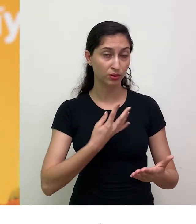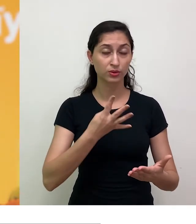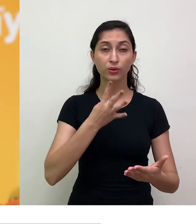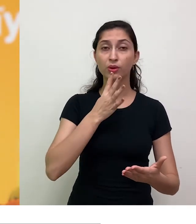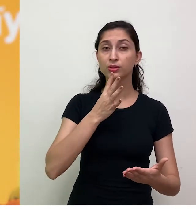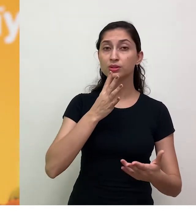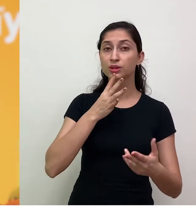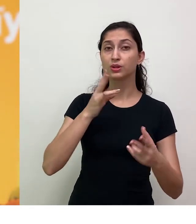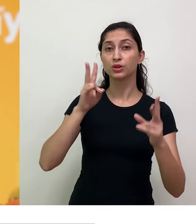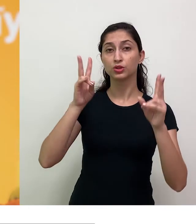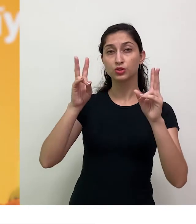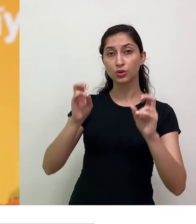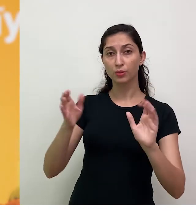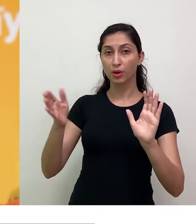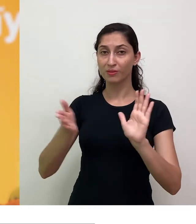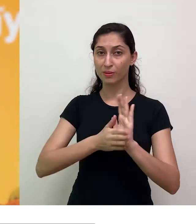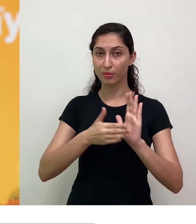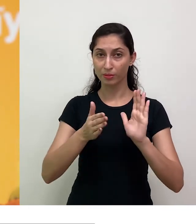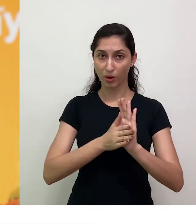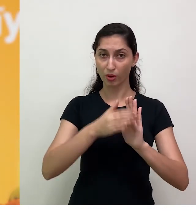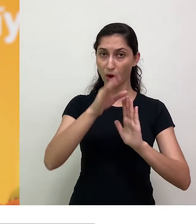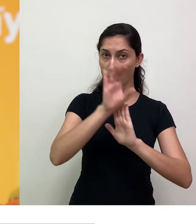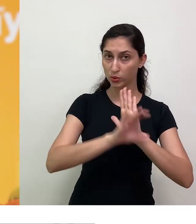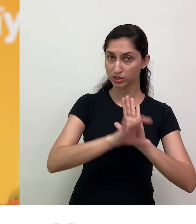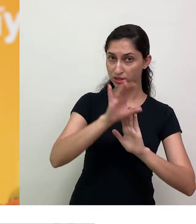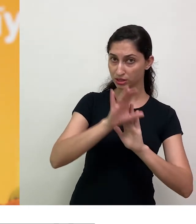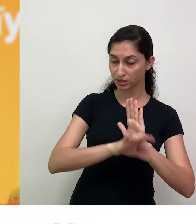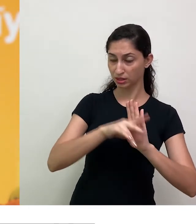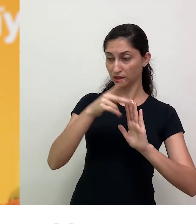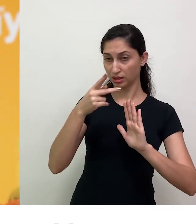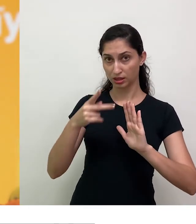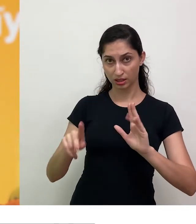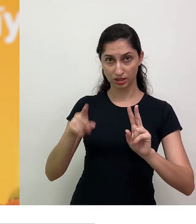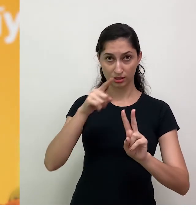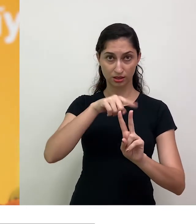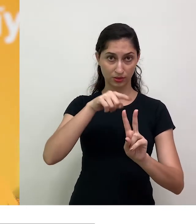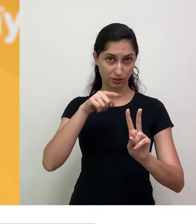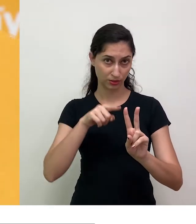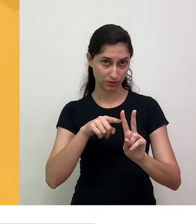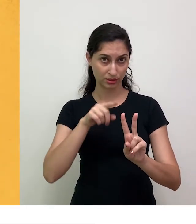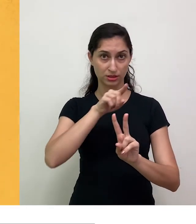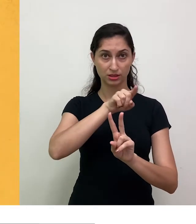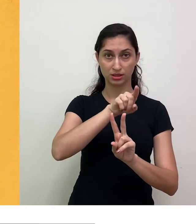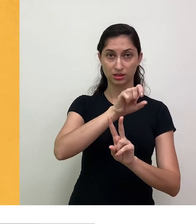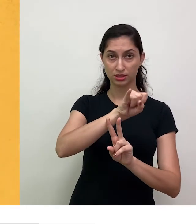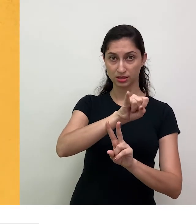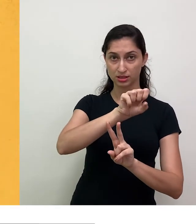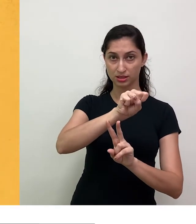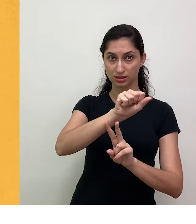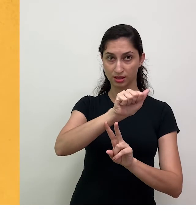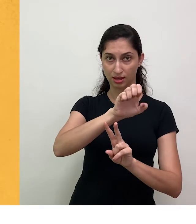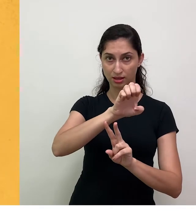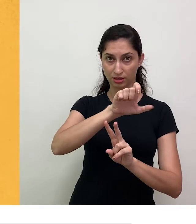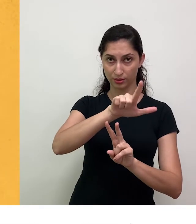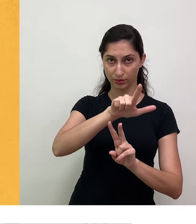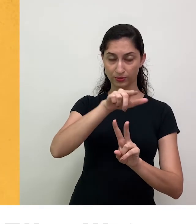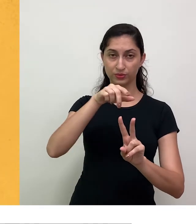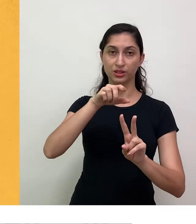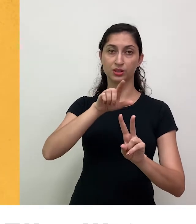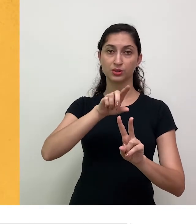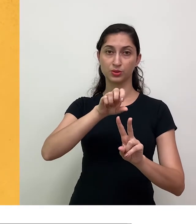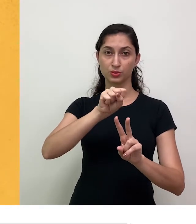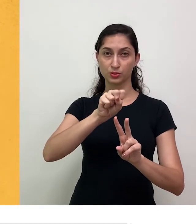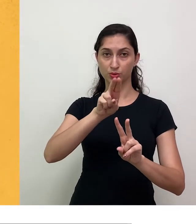o Nhanhami. Esse conceito foi escolhido pelos curadores Israel e Sueli Machacali. Eles